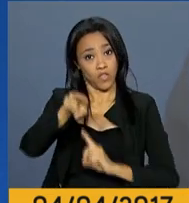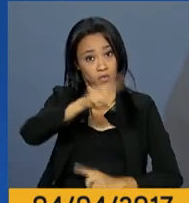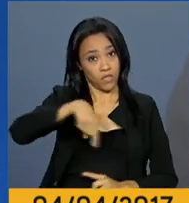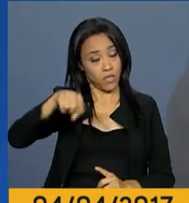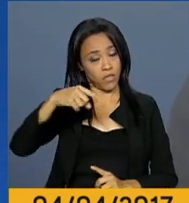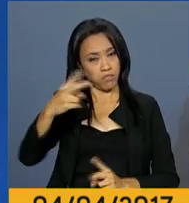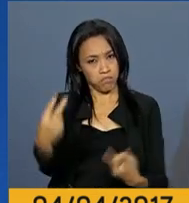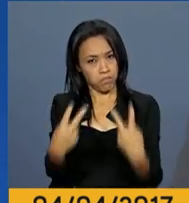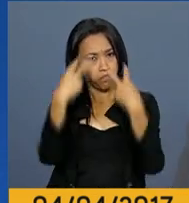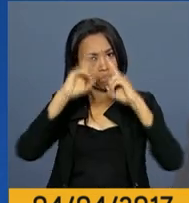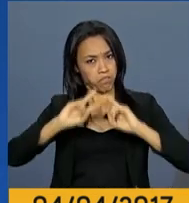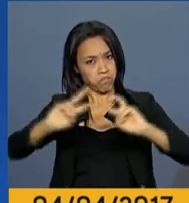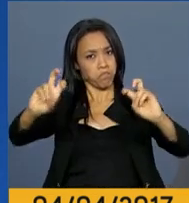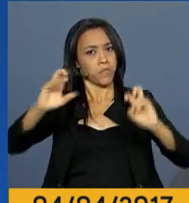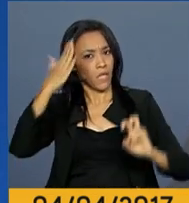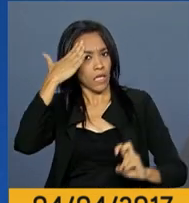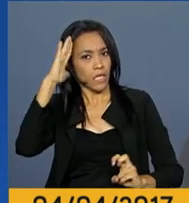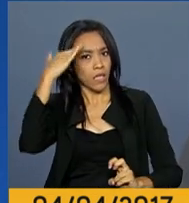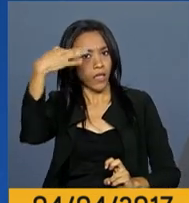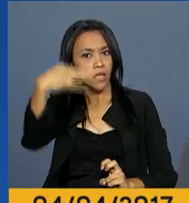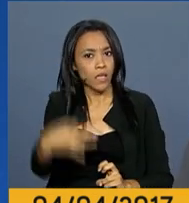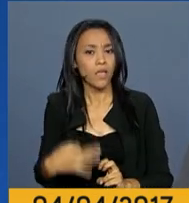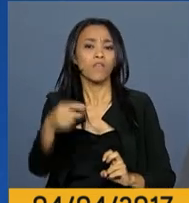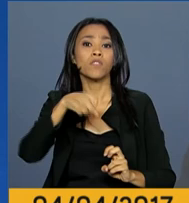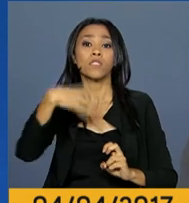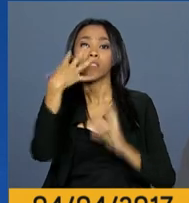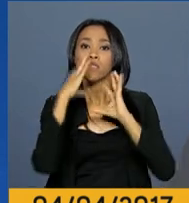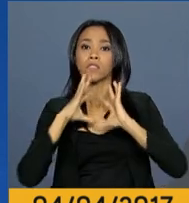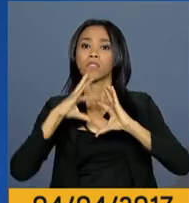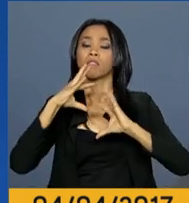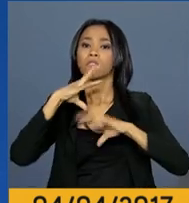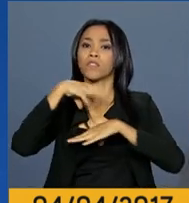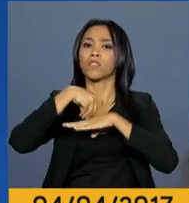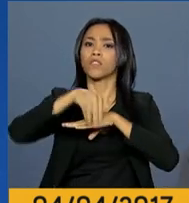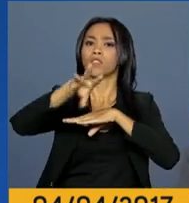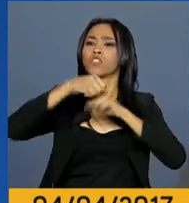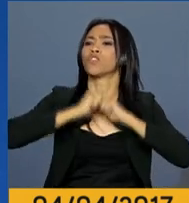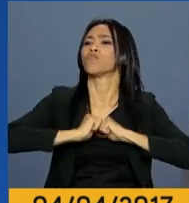convencerem dos nossos argumentos, e espalhem em todos os cantos,